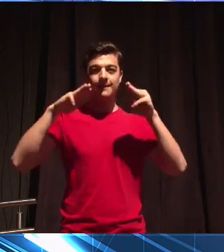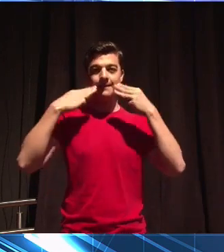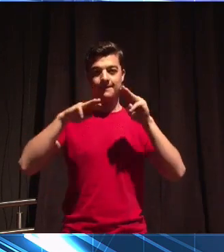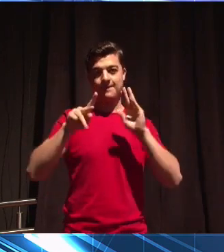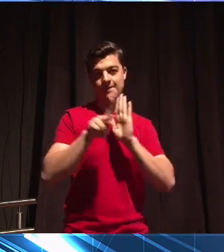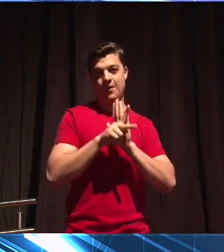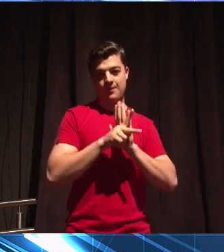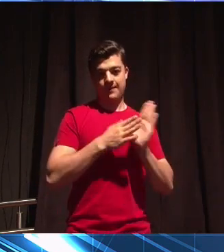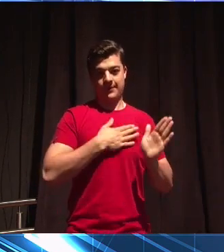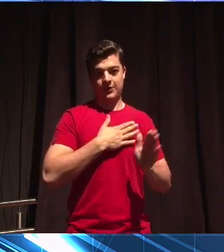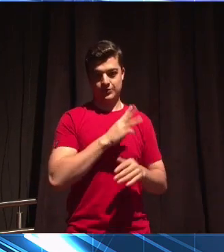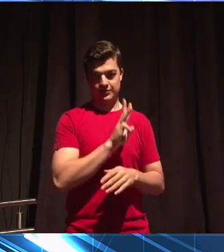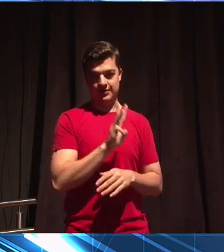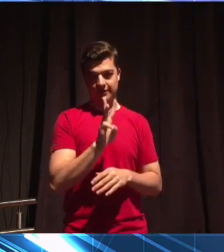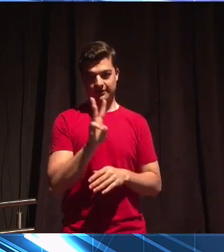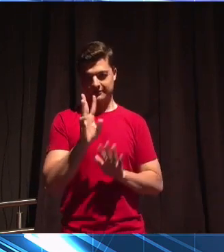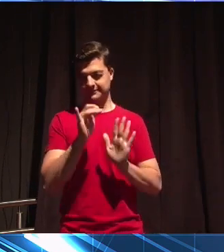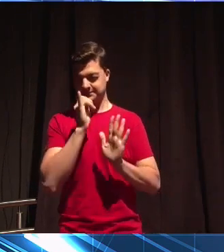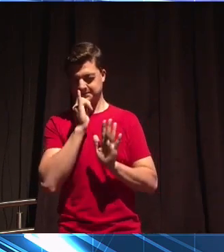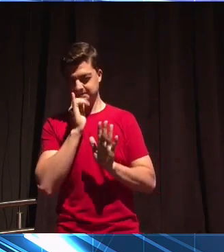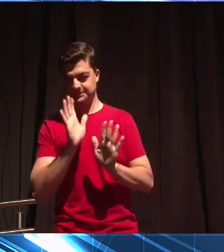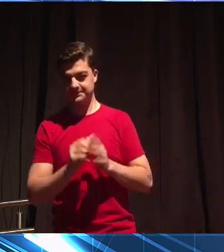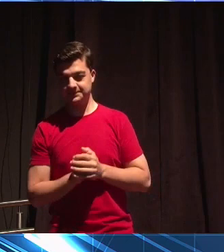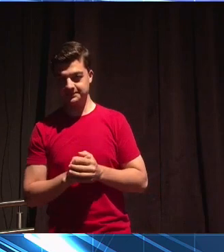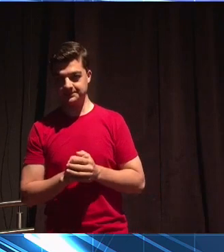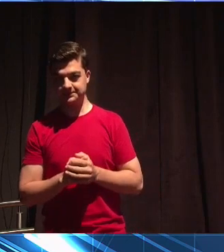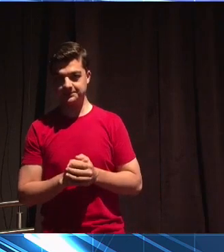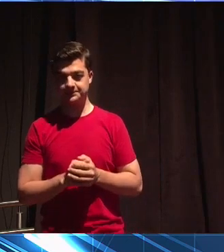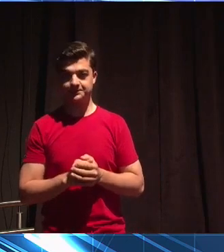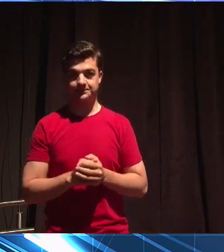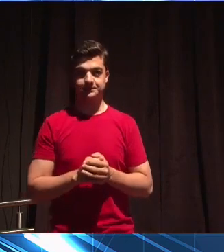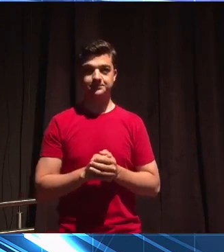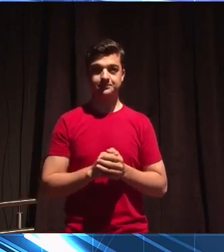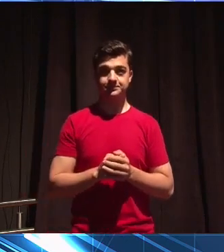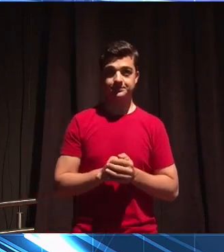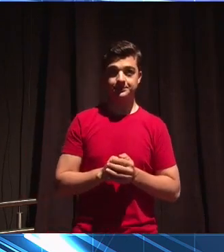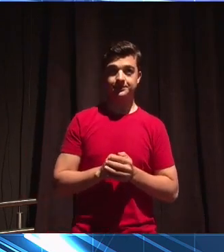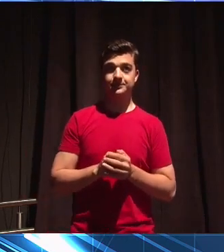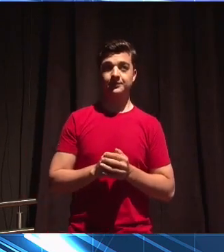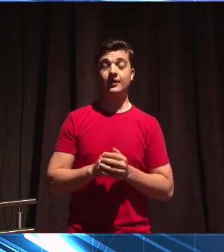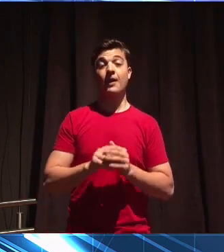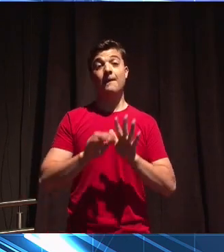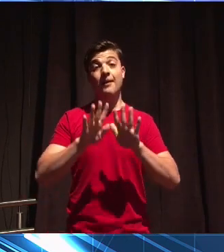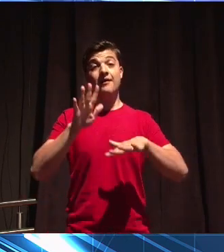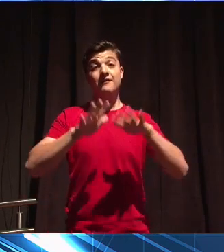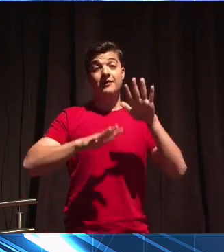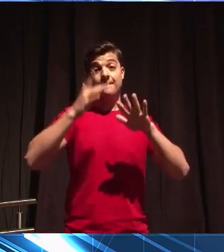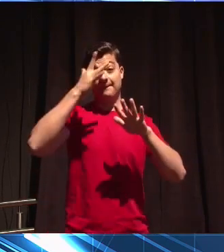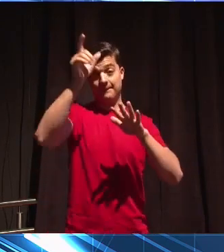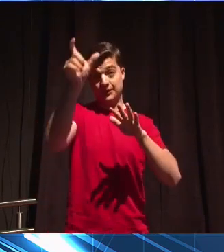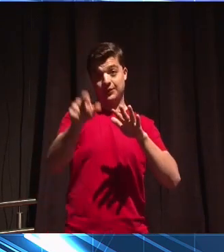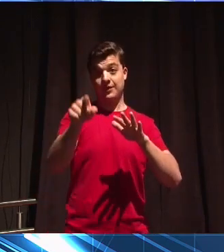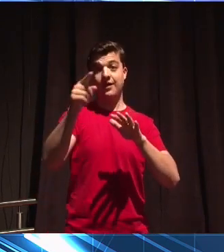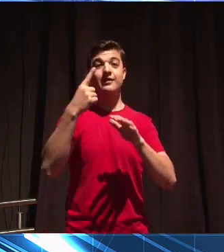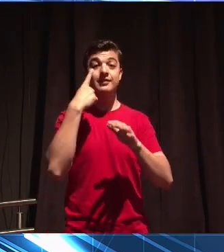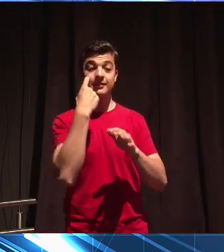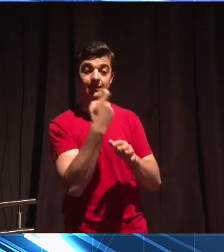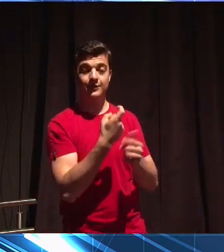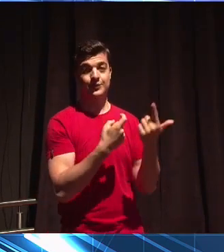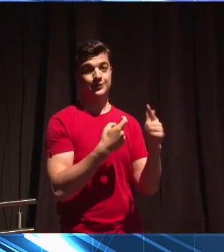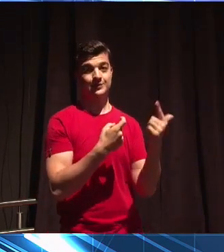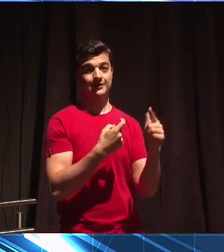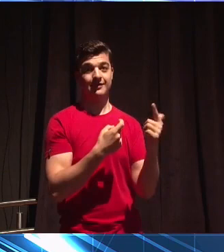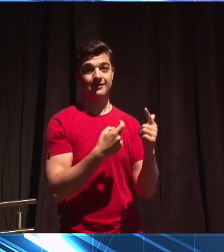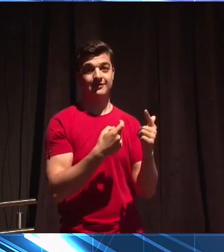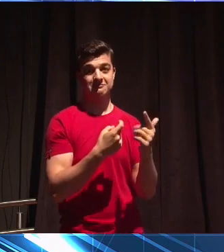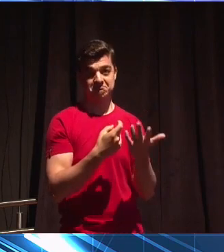tá, gente? Eu só estou trazendo uma questão maior. Eu posso falar isso assim: "ah, mas se cadastrou, talvez tenha um interesse. O nome disso é legítimo interesse, não tem dado